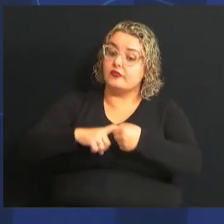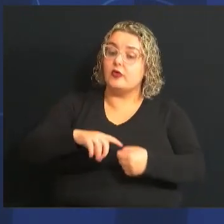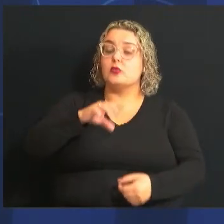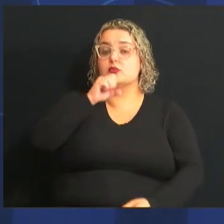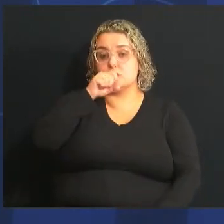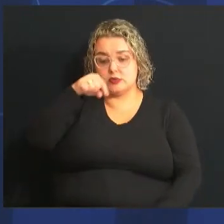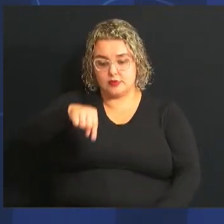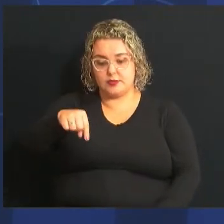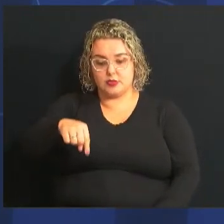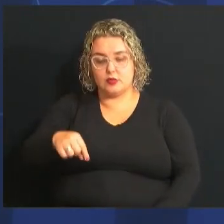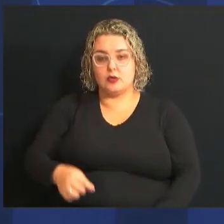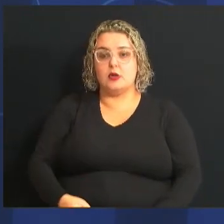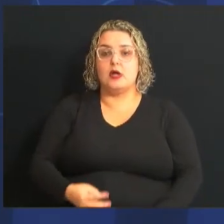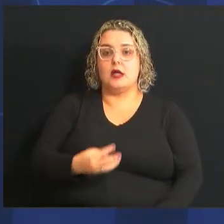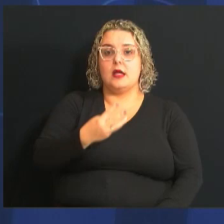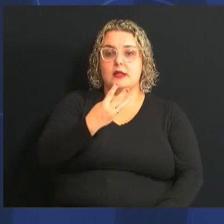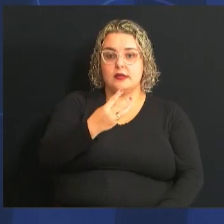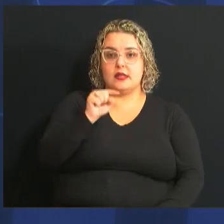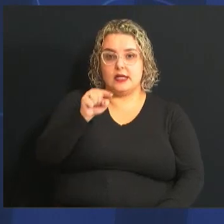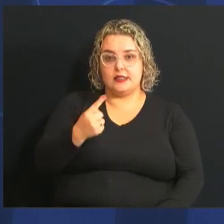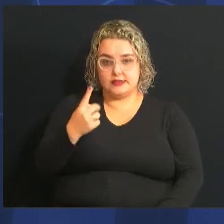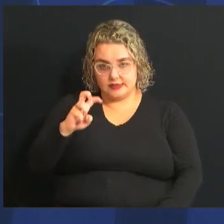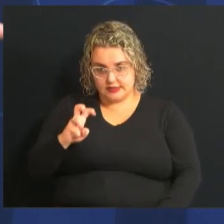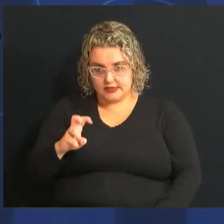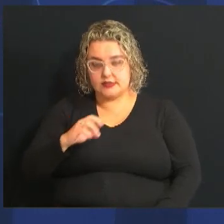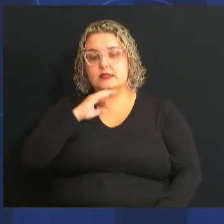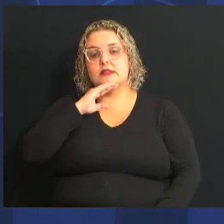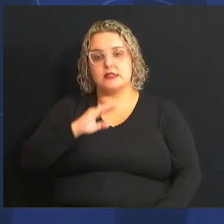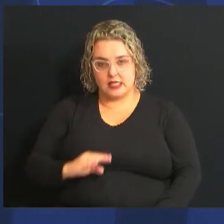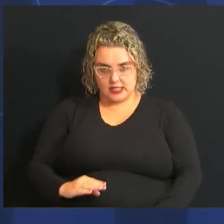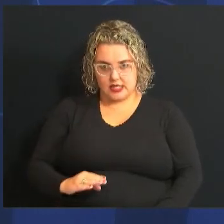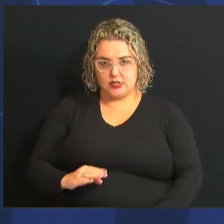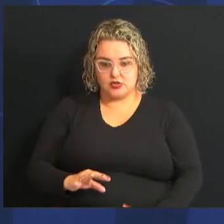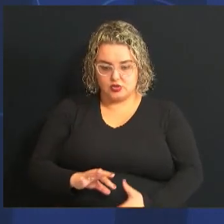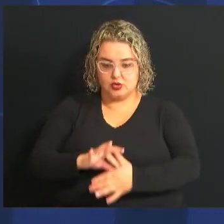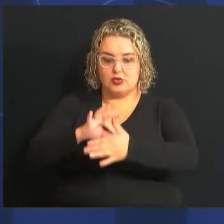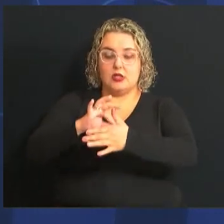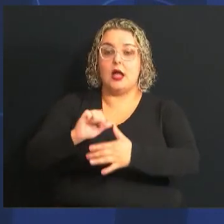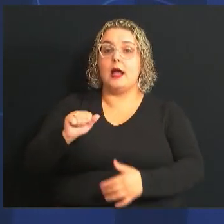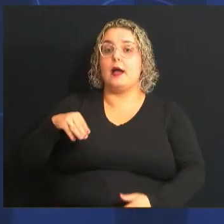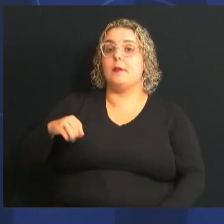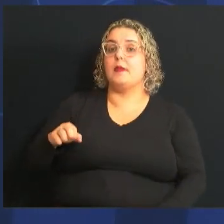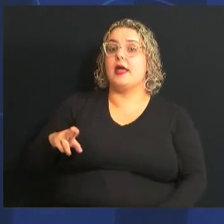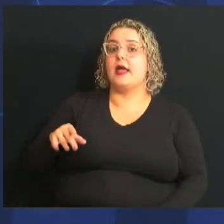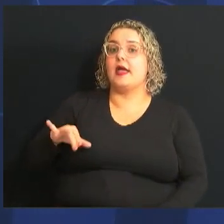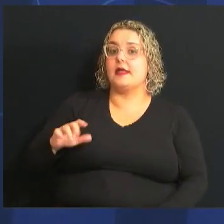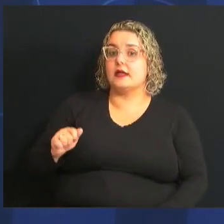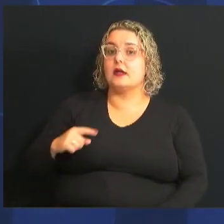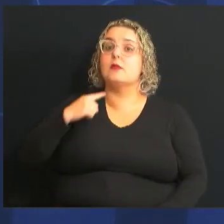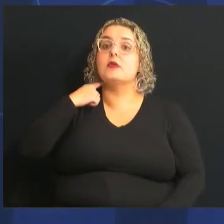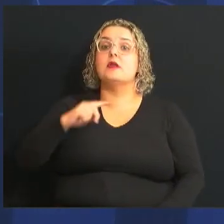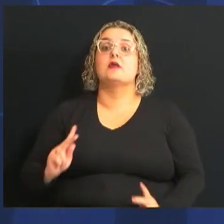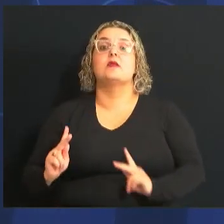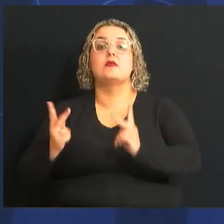agora, 3h15 da tarde, contra o líder América Mineiro, porque o América Mineiro venceu o